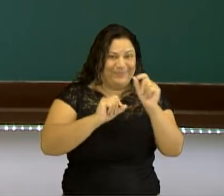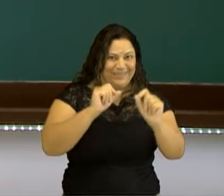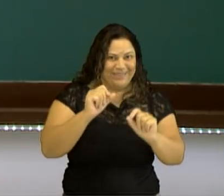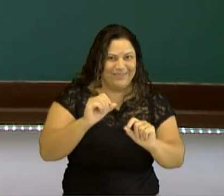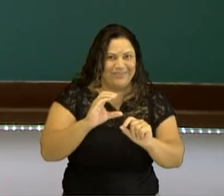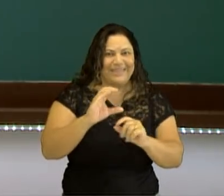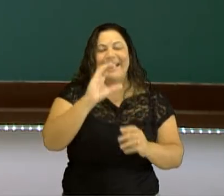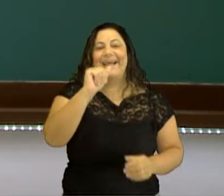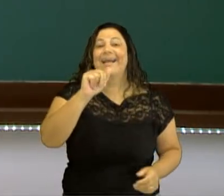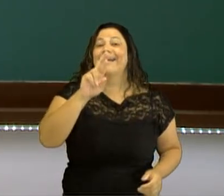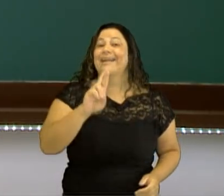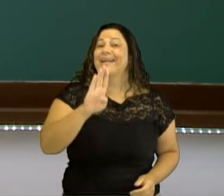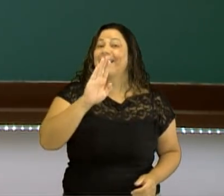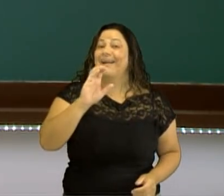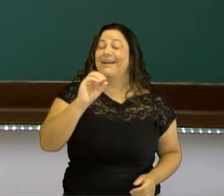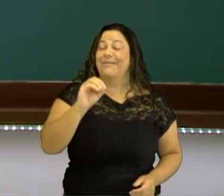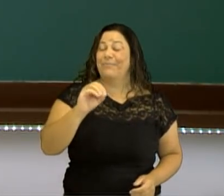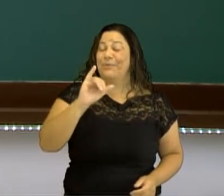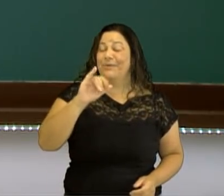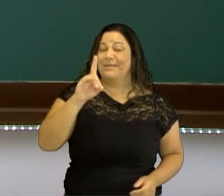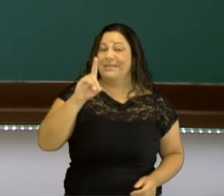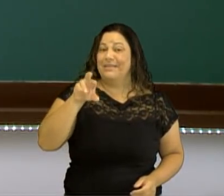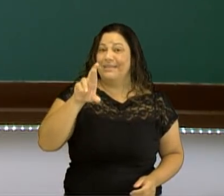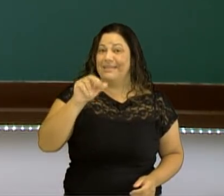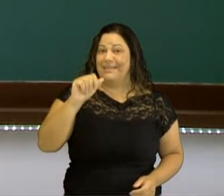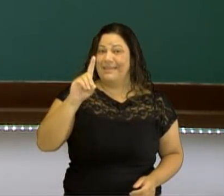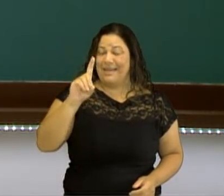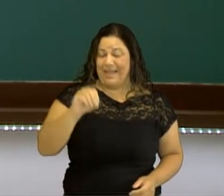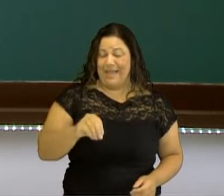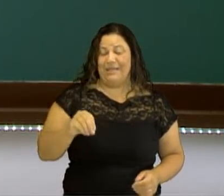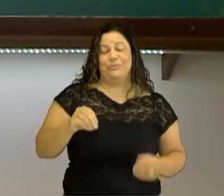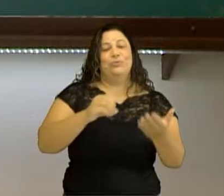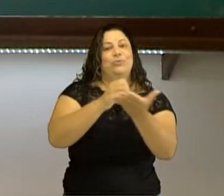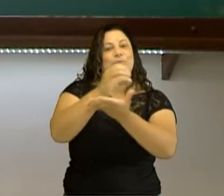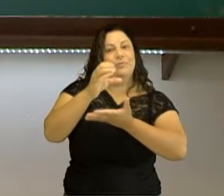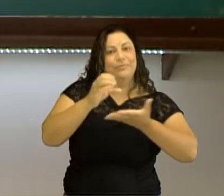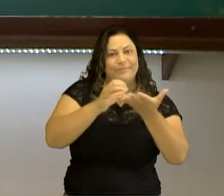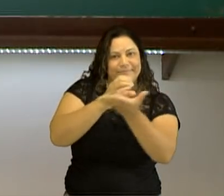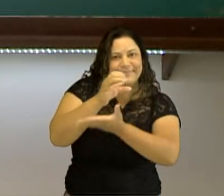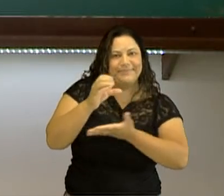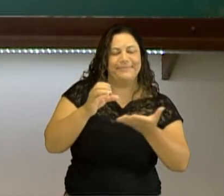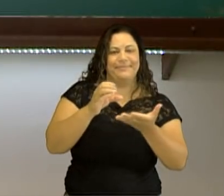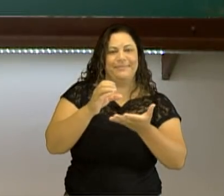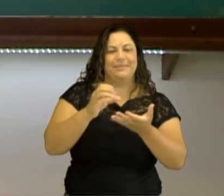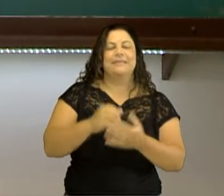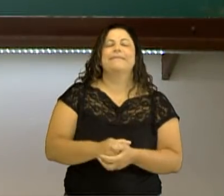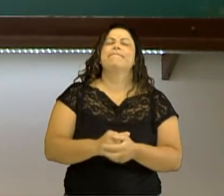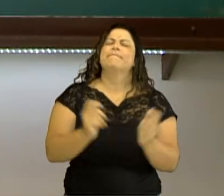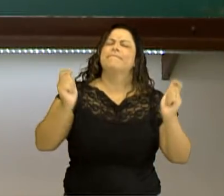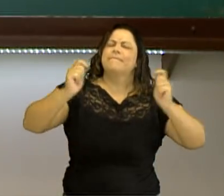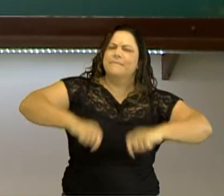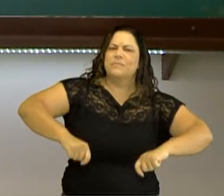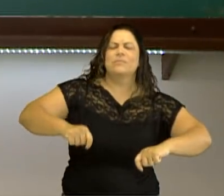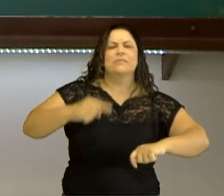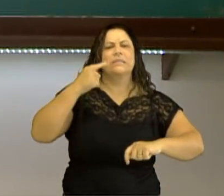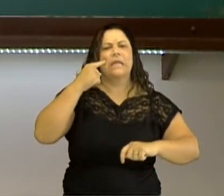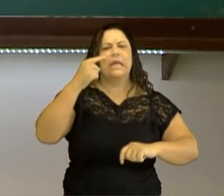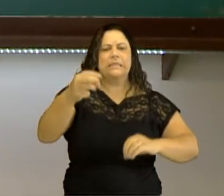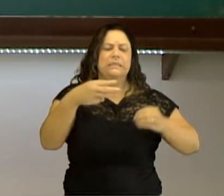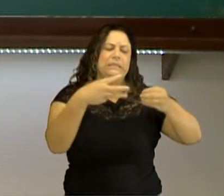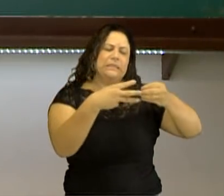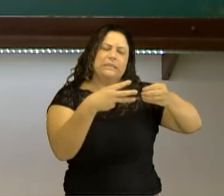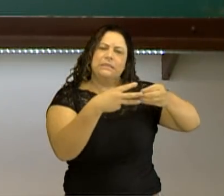atuar como fonte de energia. Eles vão participar da composição de membranas das células. Como